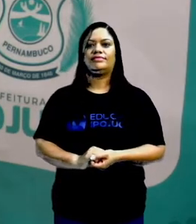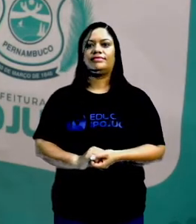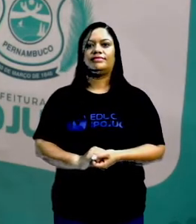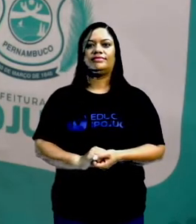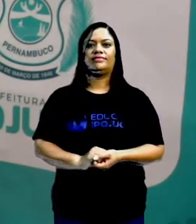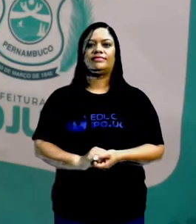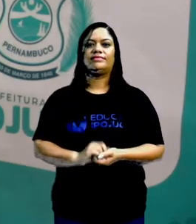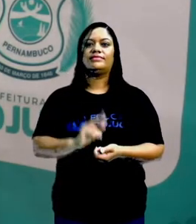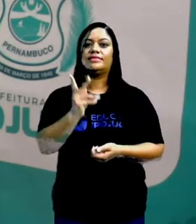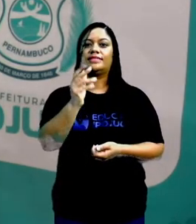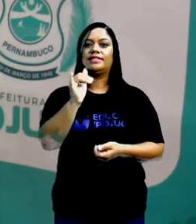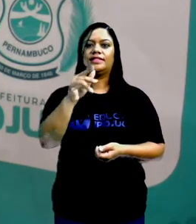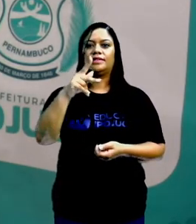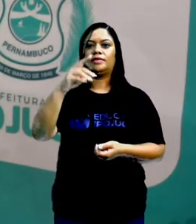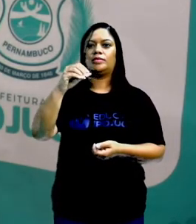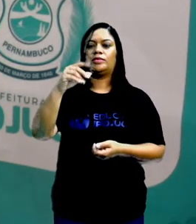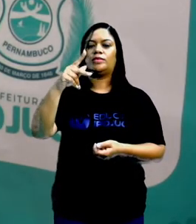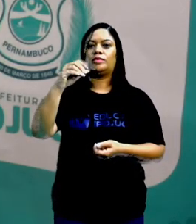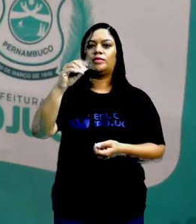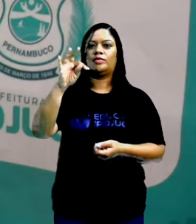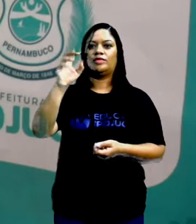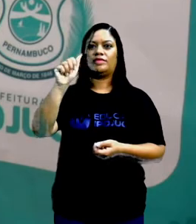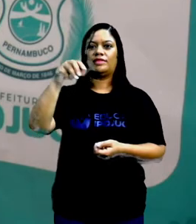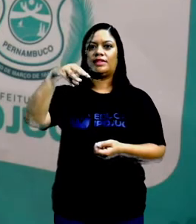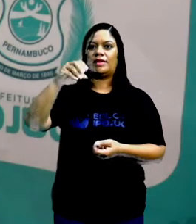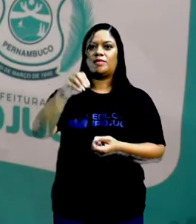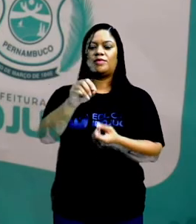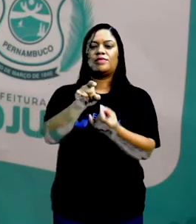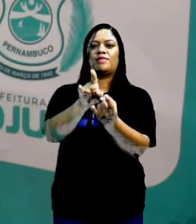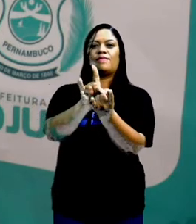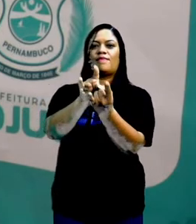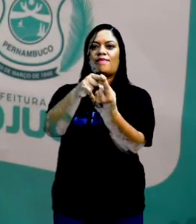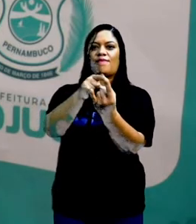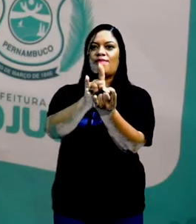Hipopótamo. Hipopótamo, alguém já viu um hipopótamo?